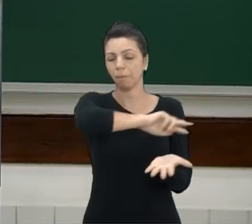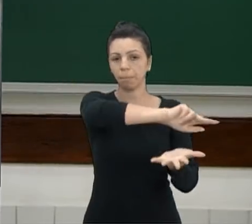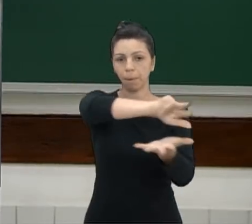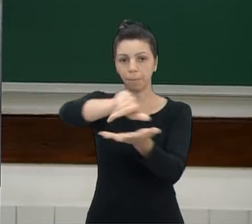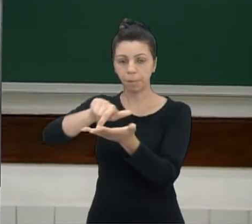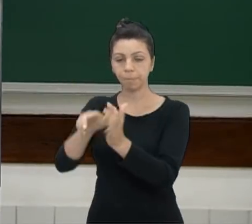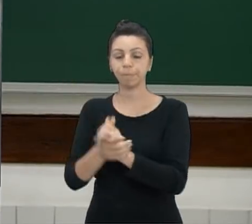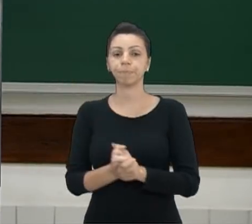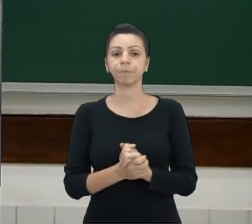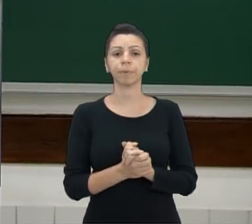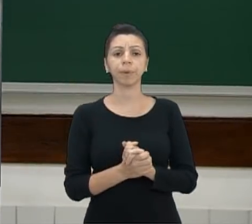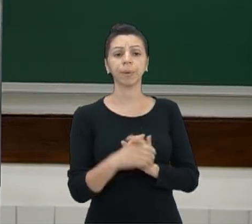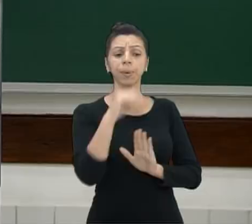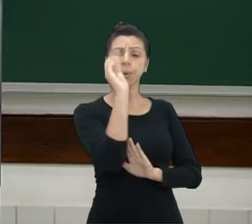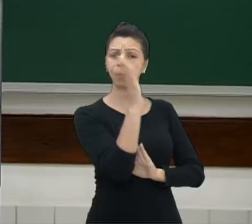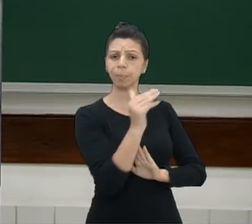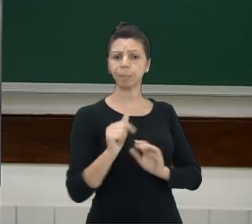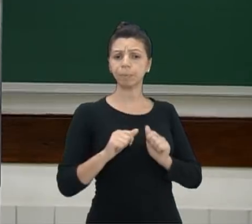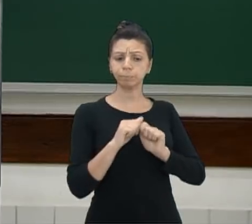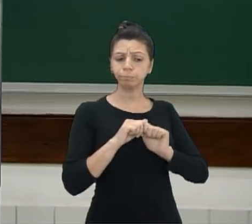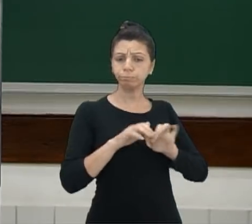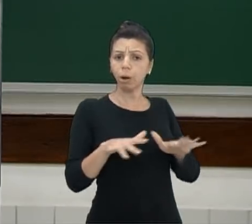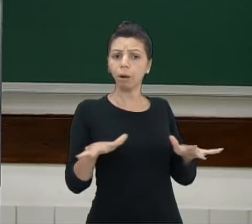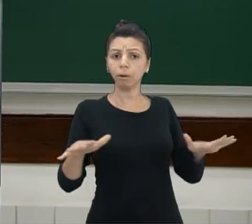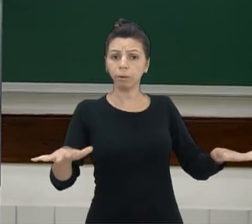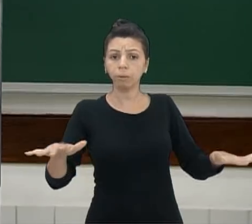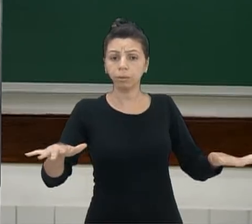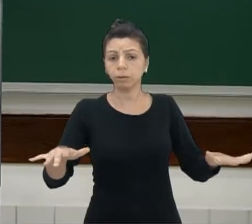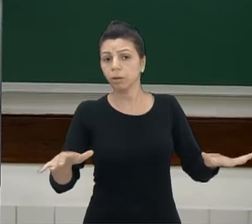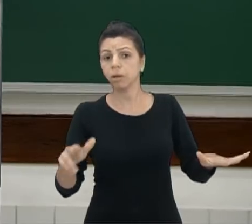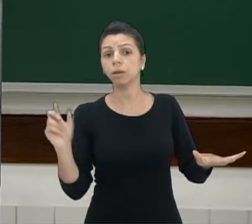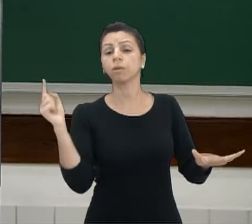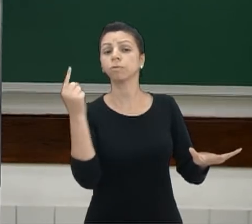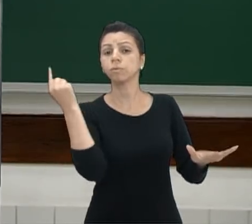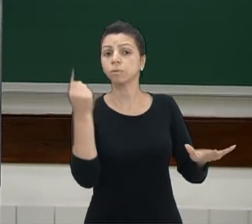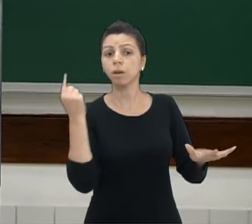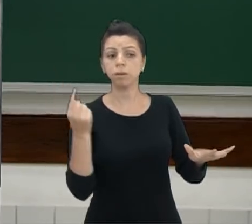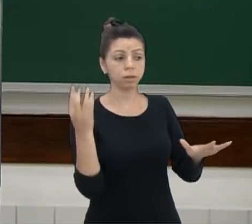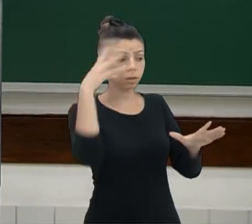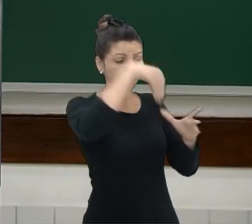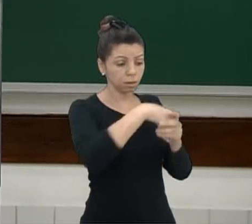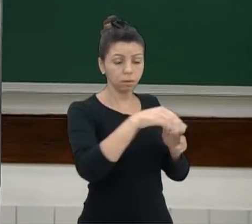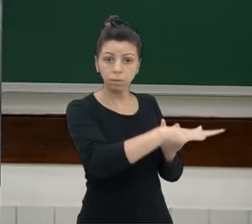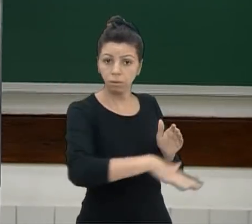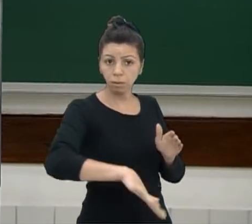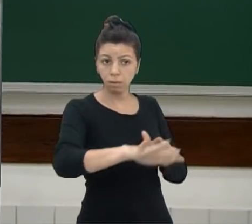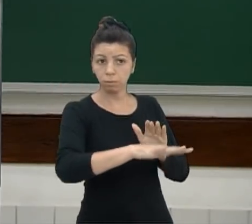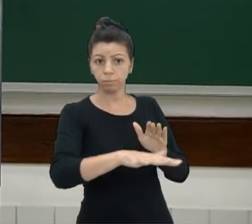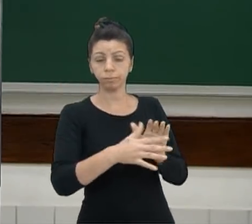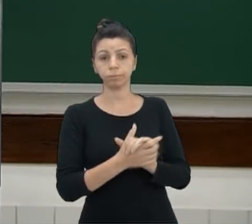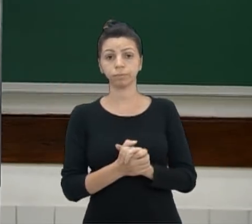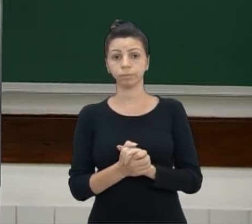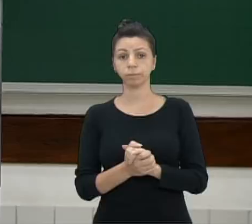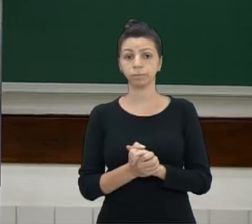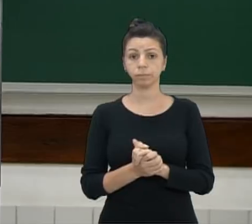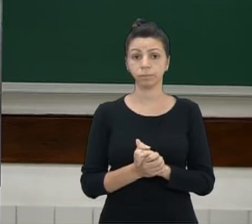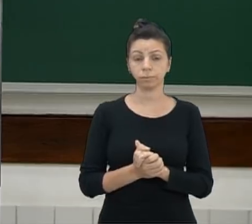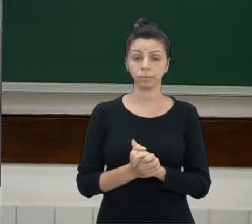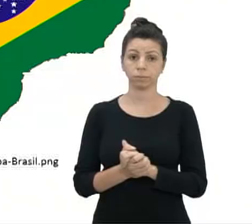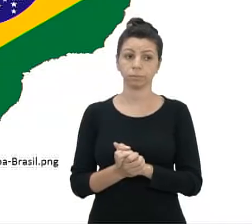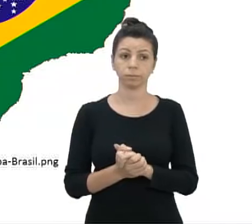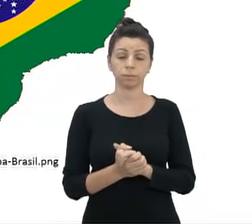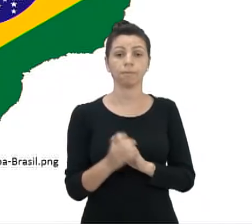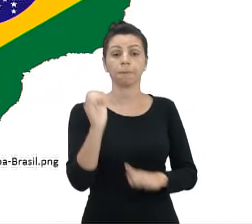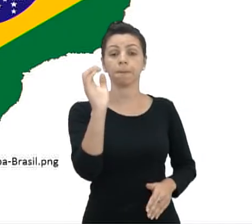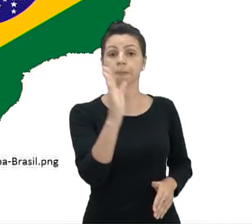é um país de dimensões continentais, ele acaba estando sozinho dentro dessa regionalização. E aqui você pode ver que ele é o